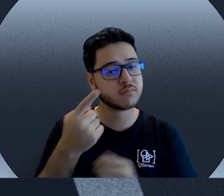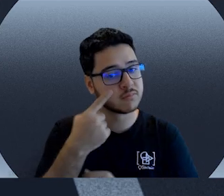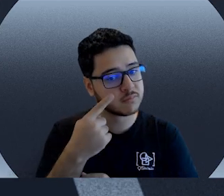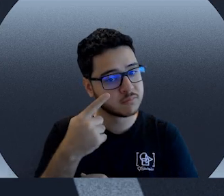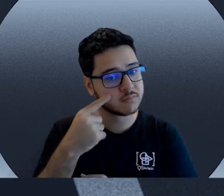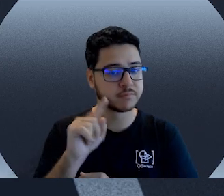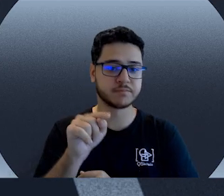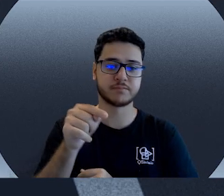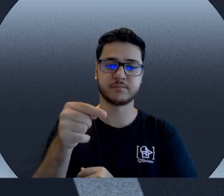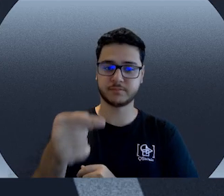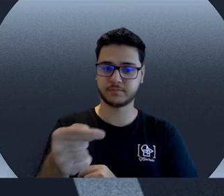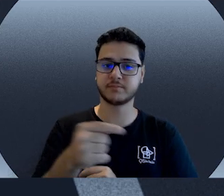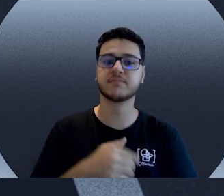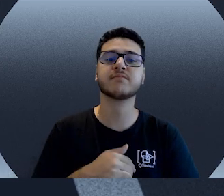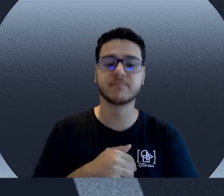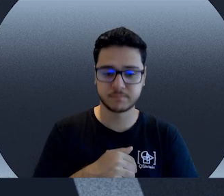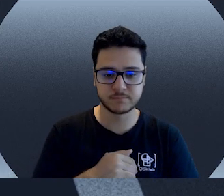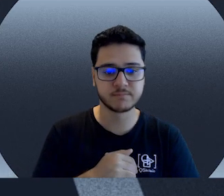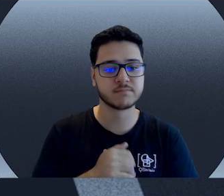olhadinha posteriormente.